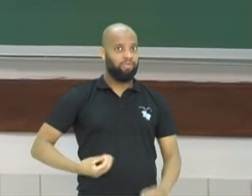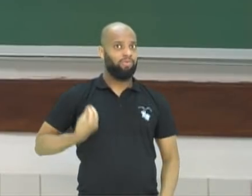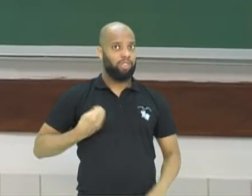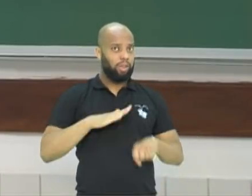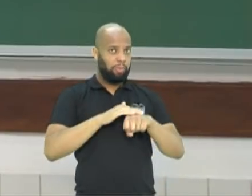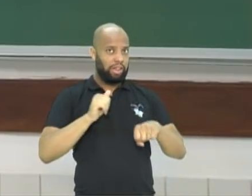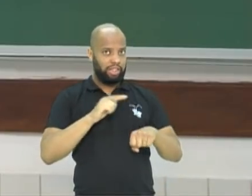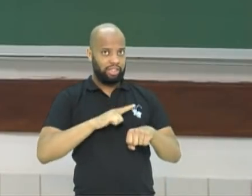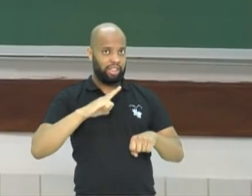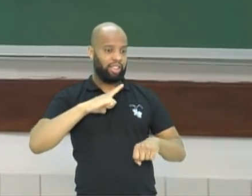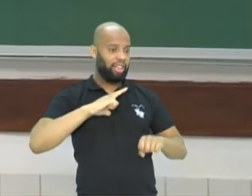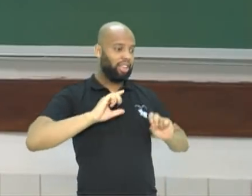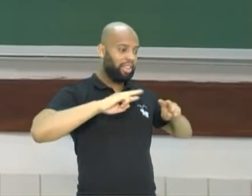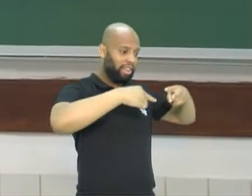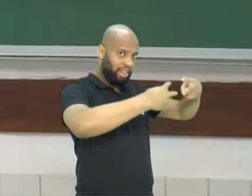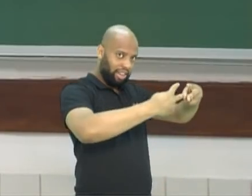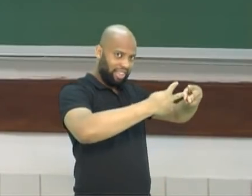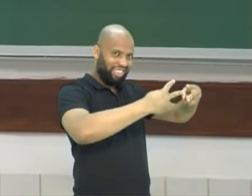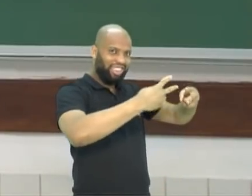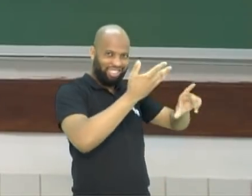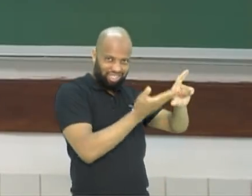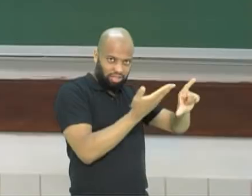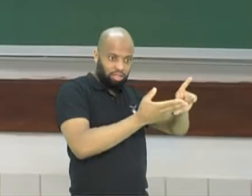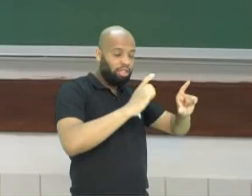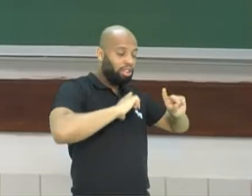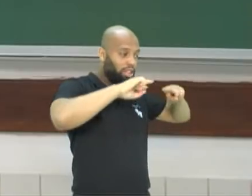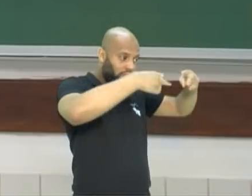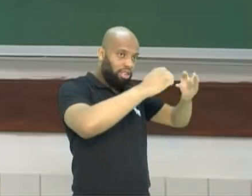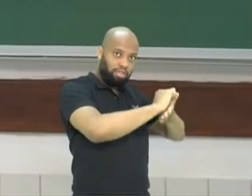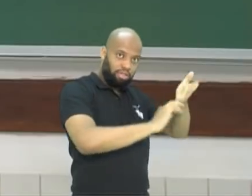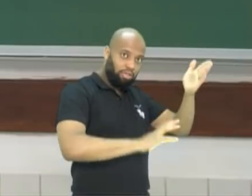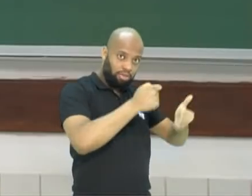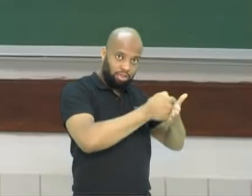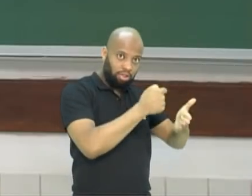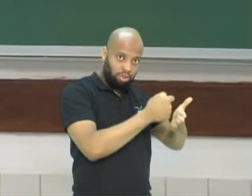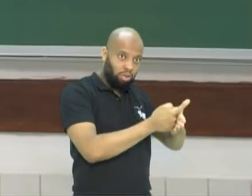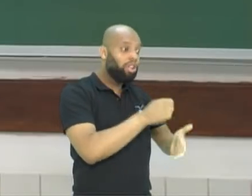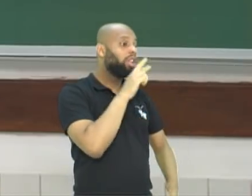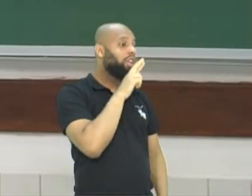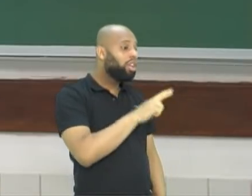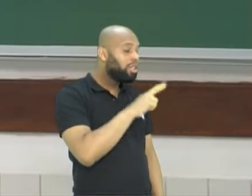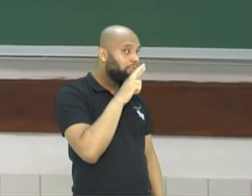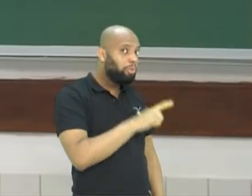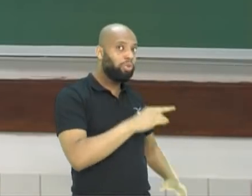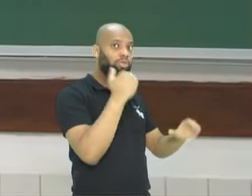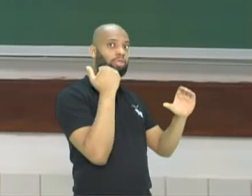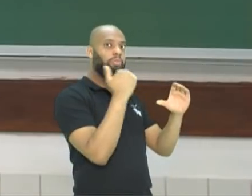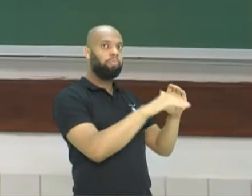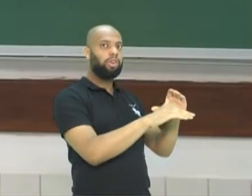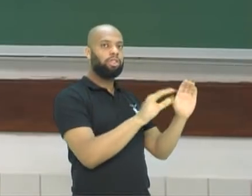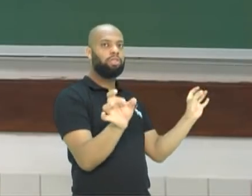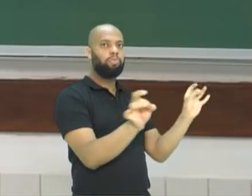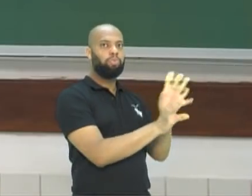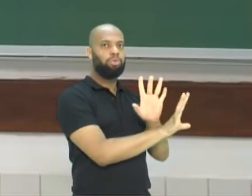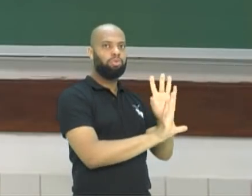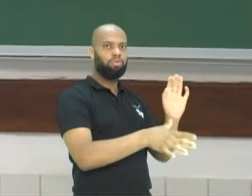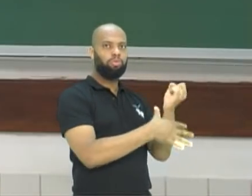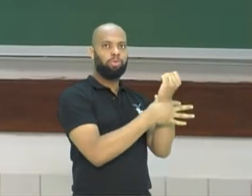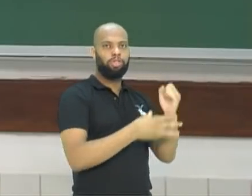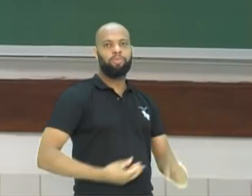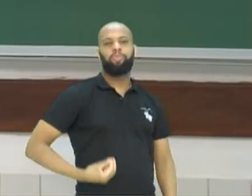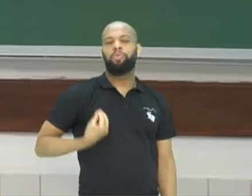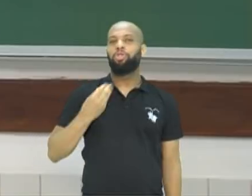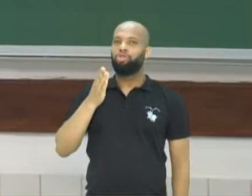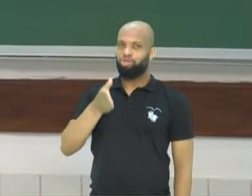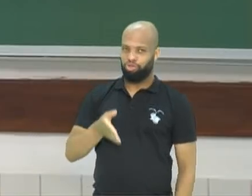lá, clique no ícone atividades, né? Agora no primeiro ícone você já garante a tua